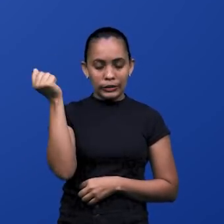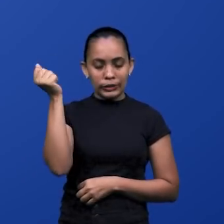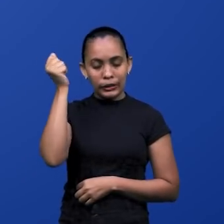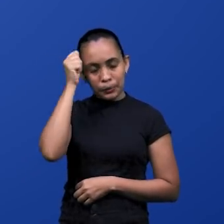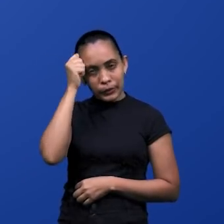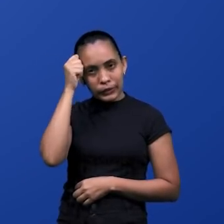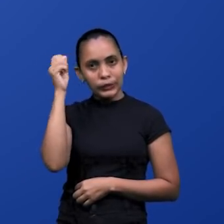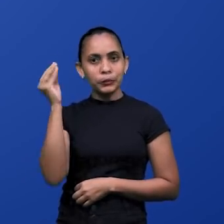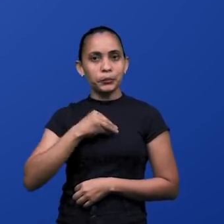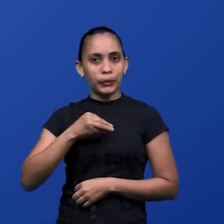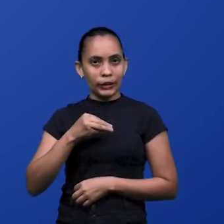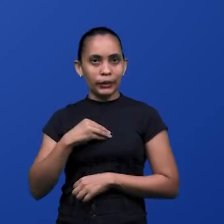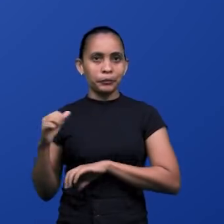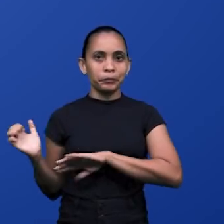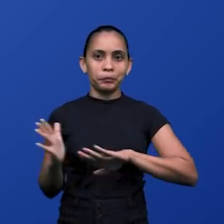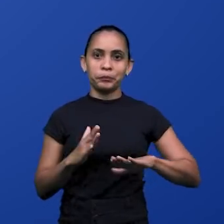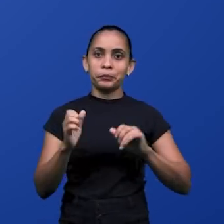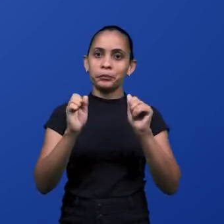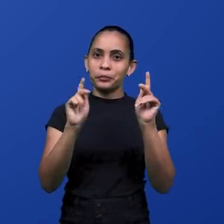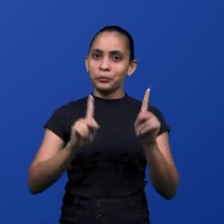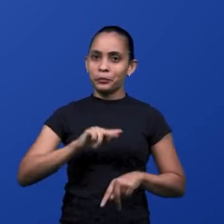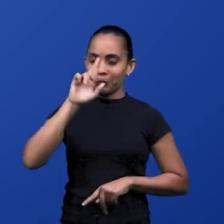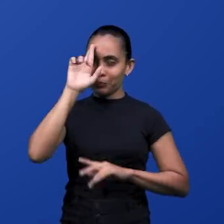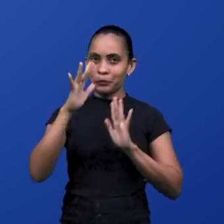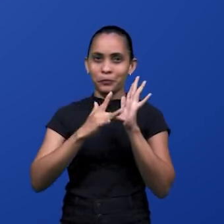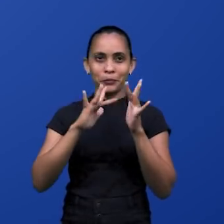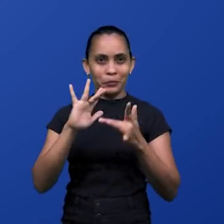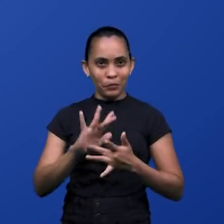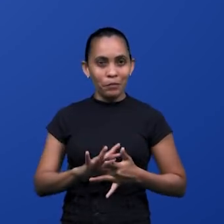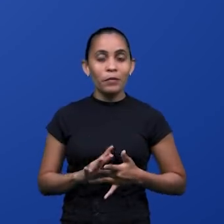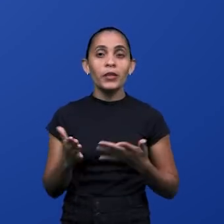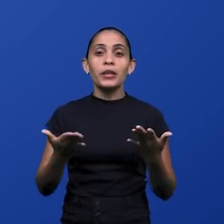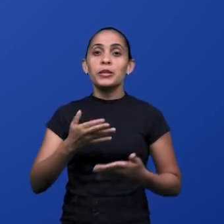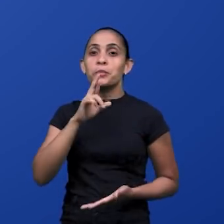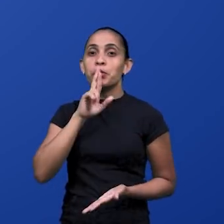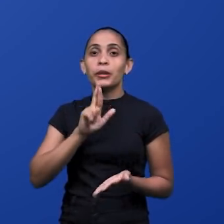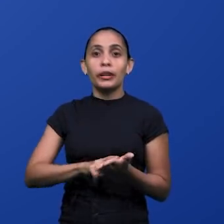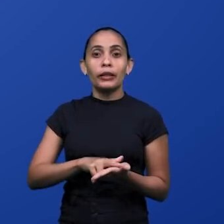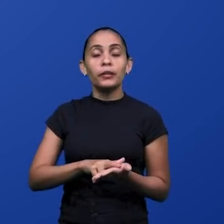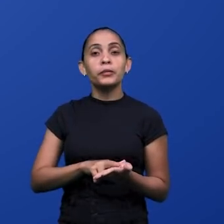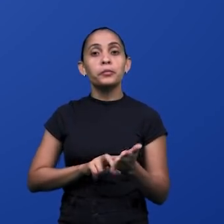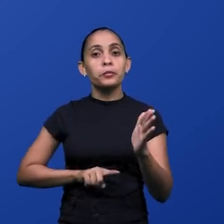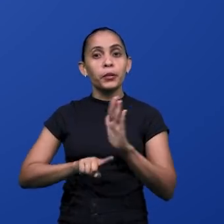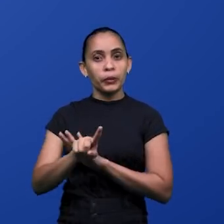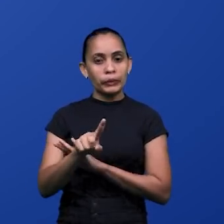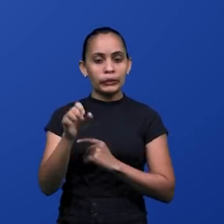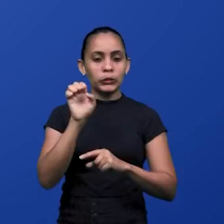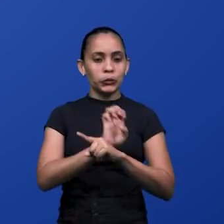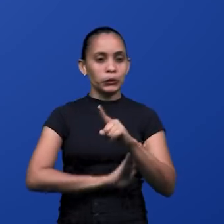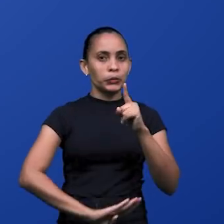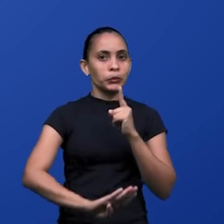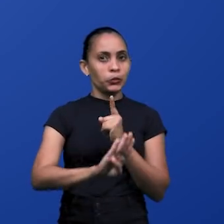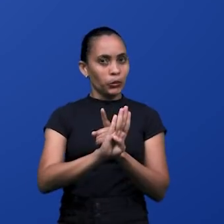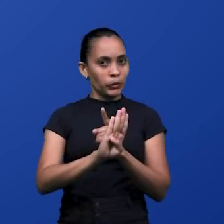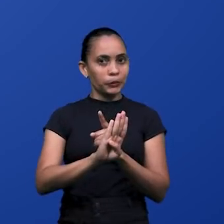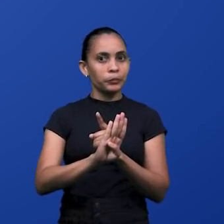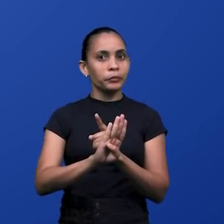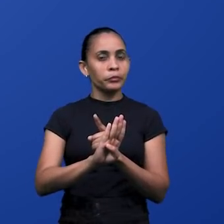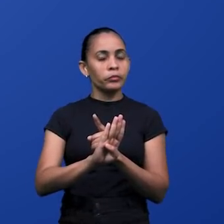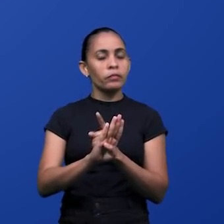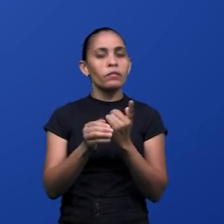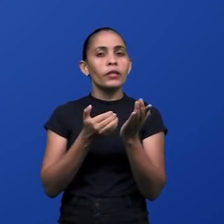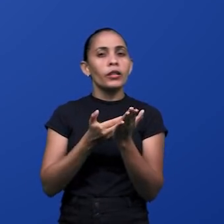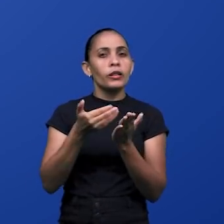pecados. A paz do Senhor. A paz do Senhor Jesus, irmãos. Respondendo à primeira pergunta da Escola Bíblica Dominical, a resposta é: quando